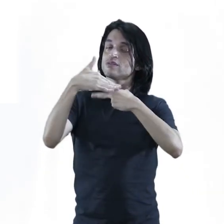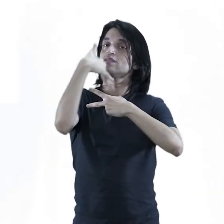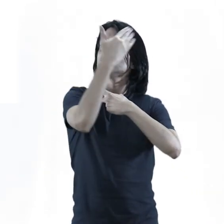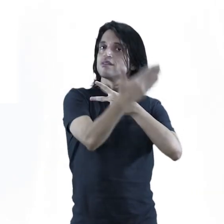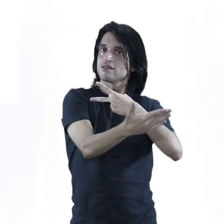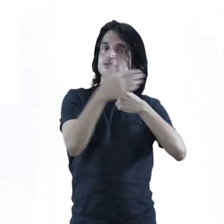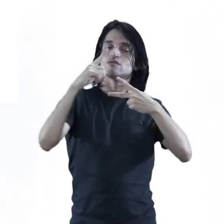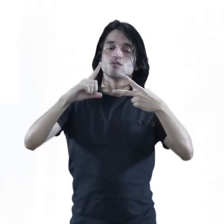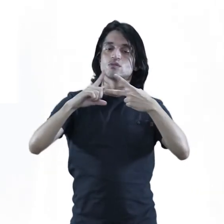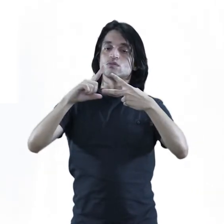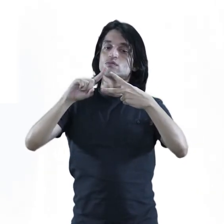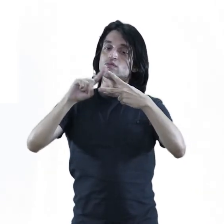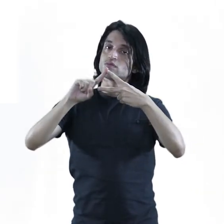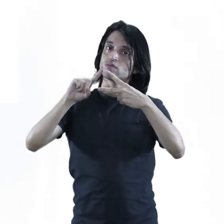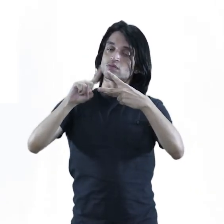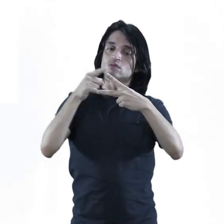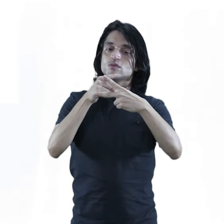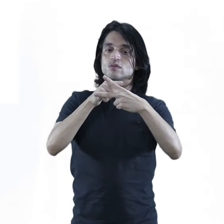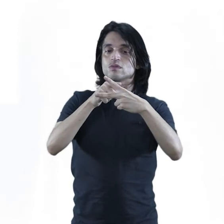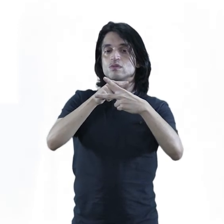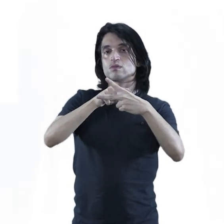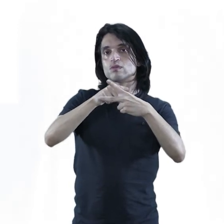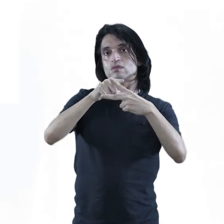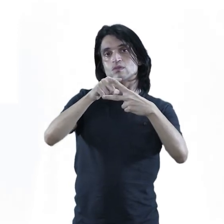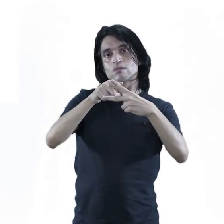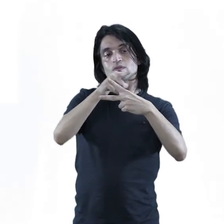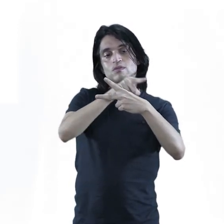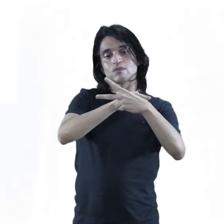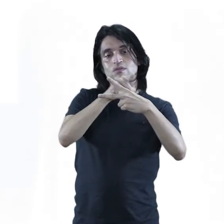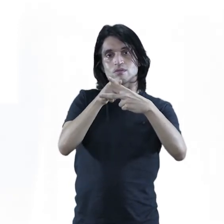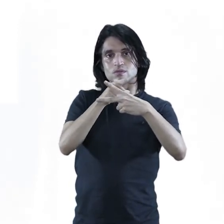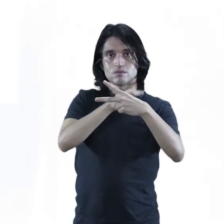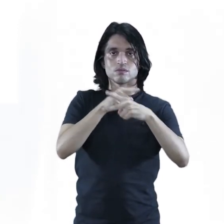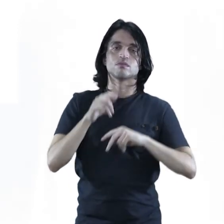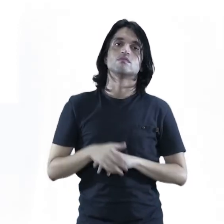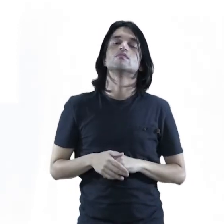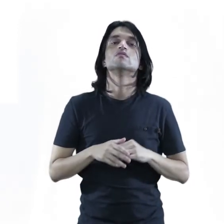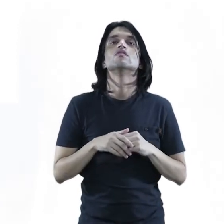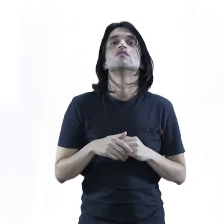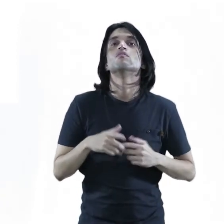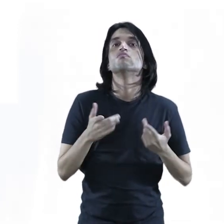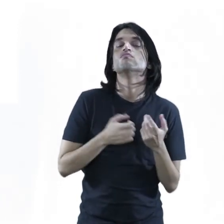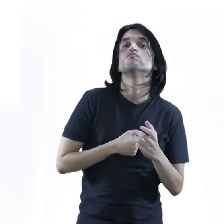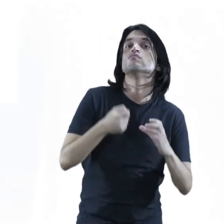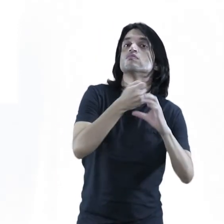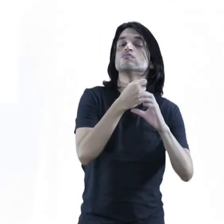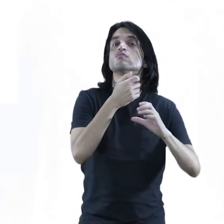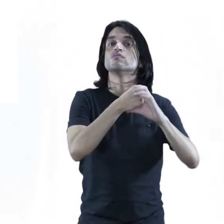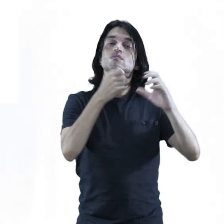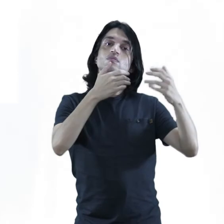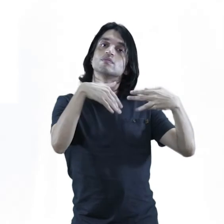2 lados adjacentes de um triângulo. E ângulos externos são os ângulos que podem ser observados entre um lado de um triângulo